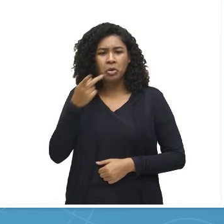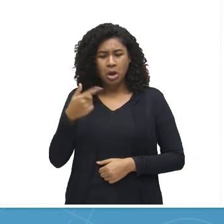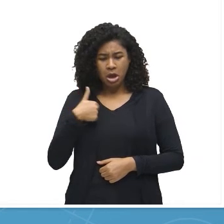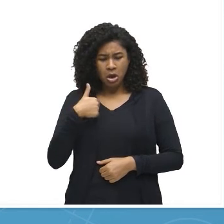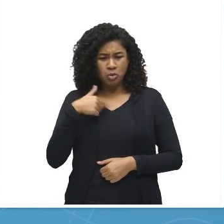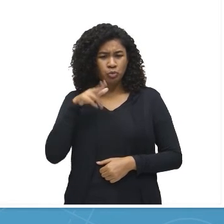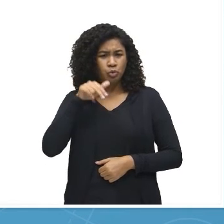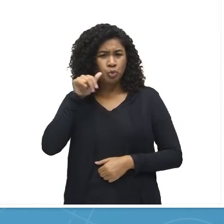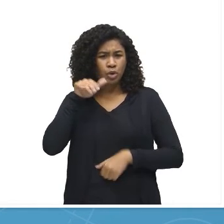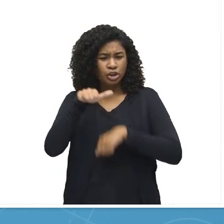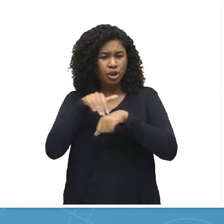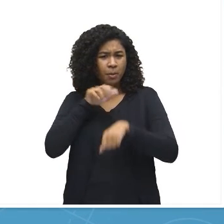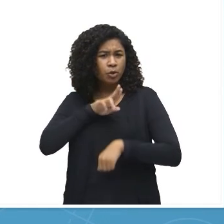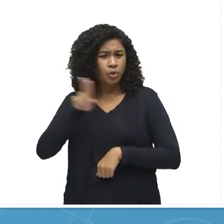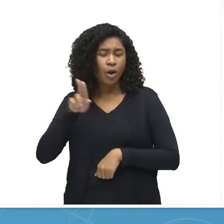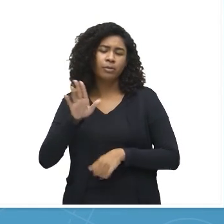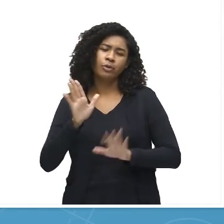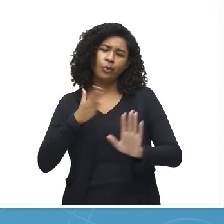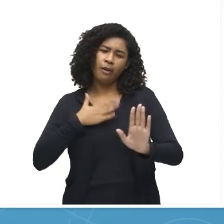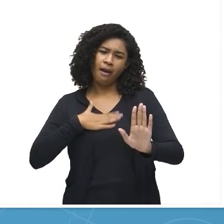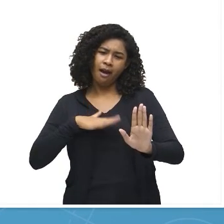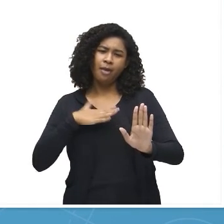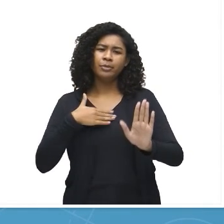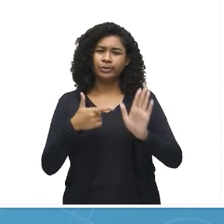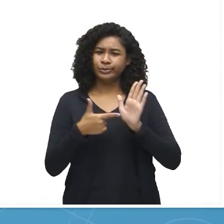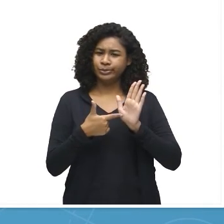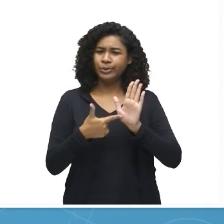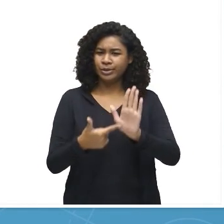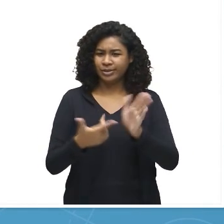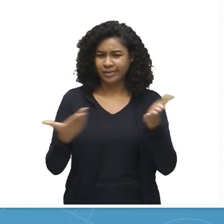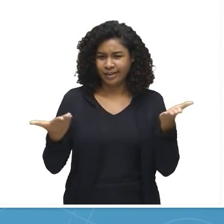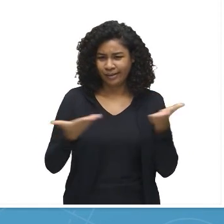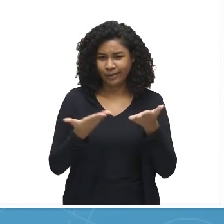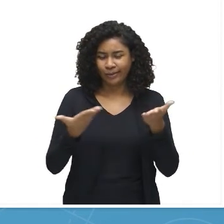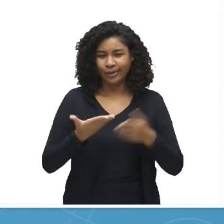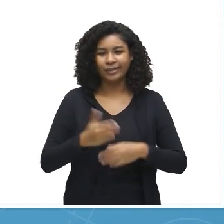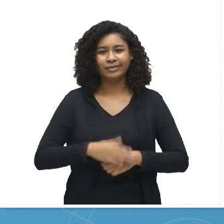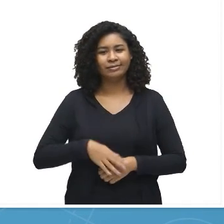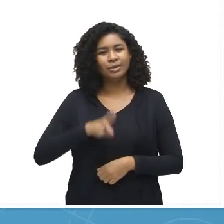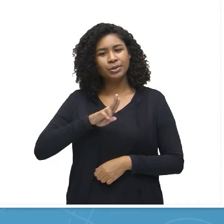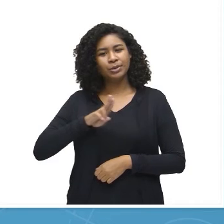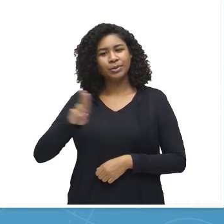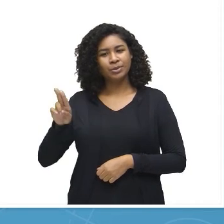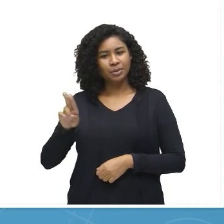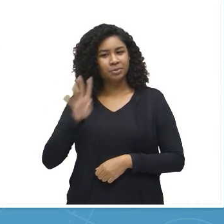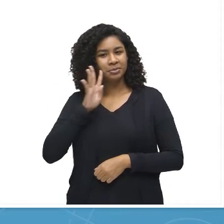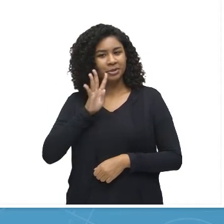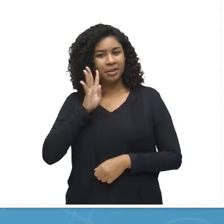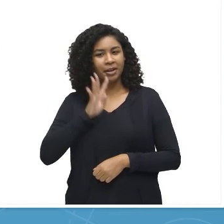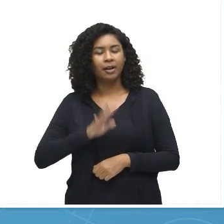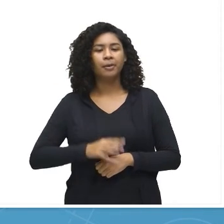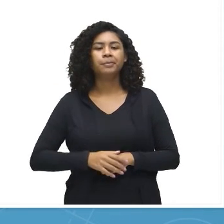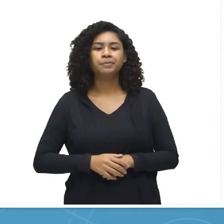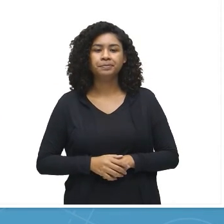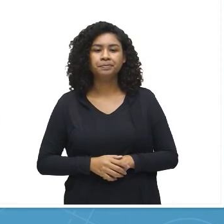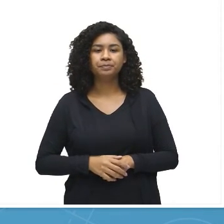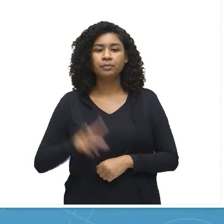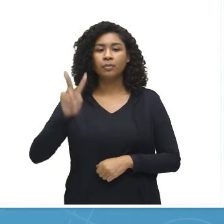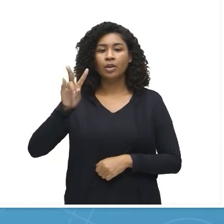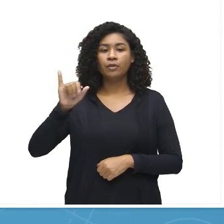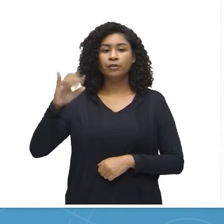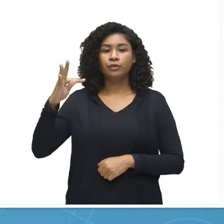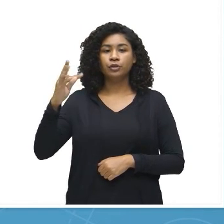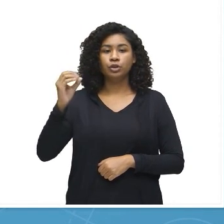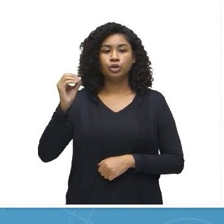tá? Daphne, nome que vem lá da mitologia grega, né? Muito bem, agora a gente vai ver aqui Vitor Barros, letra A.